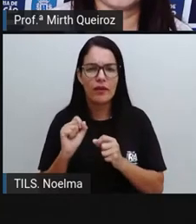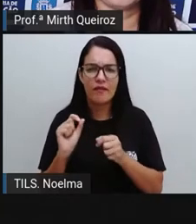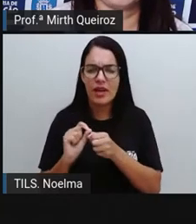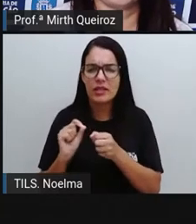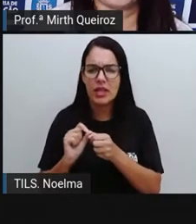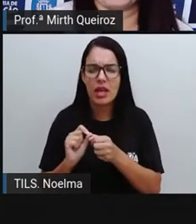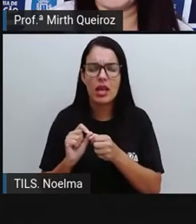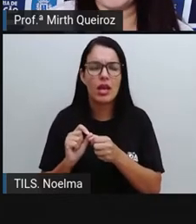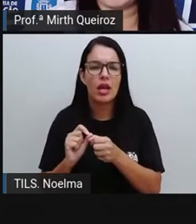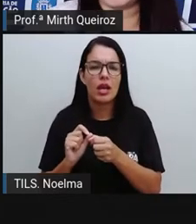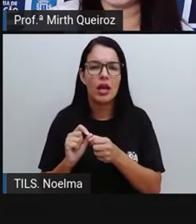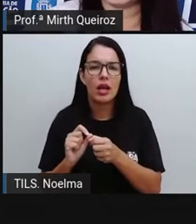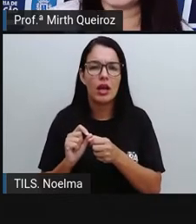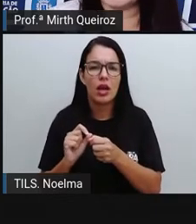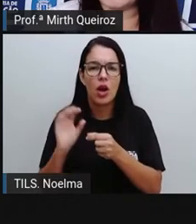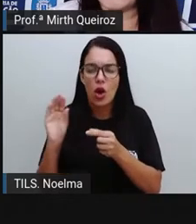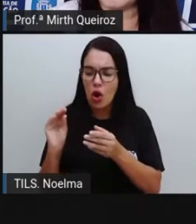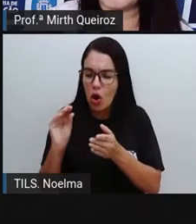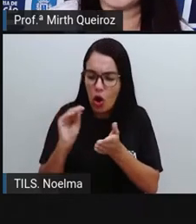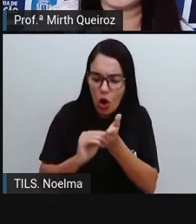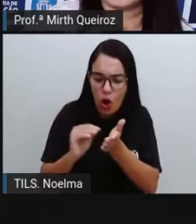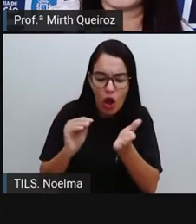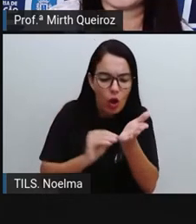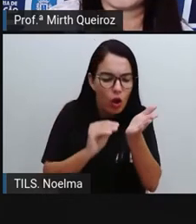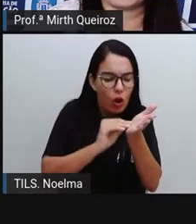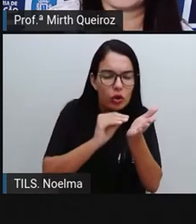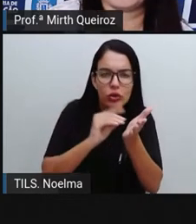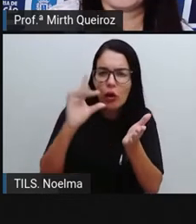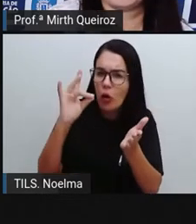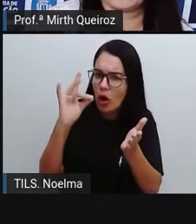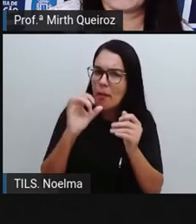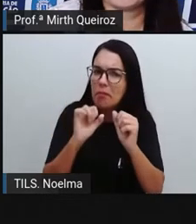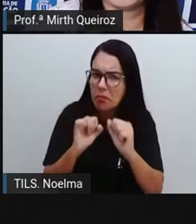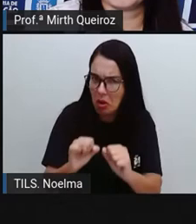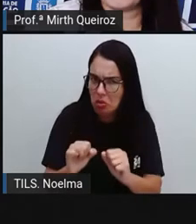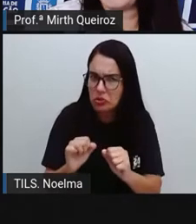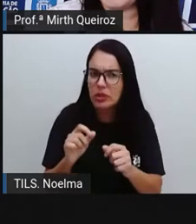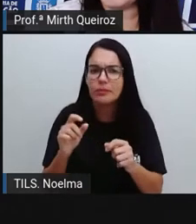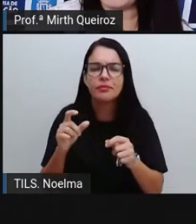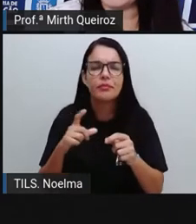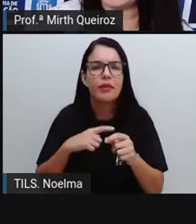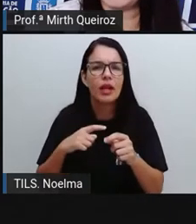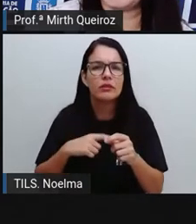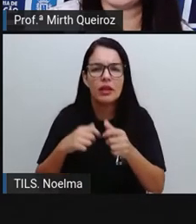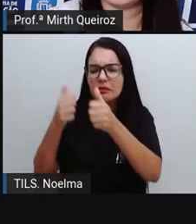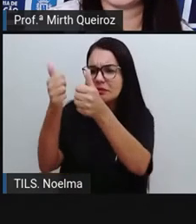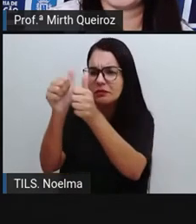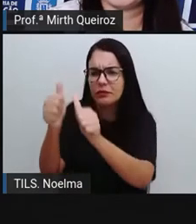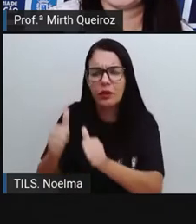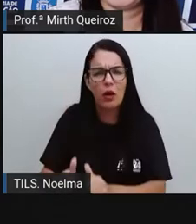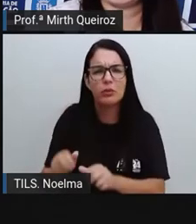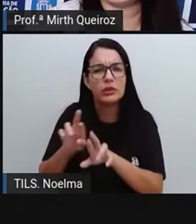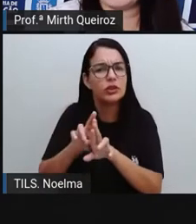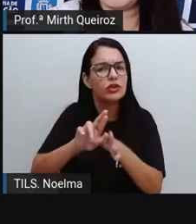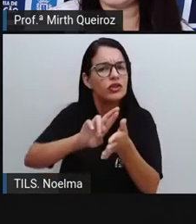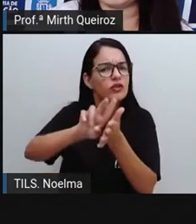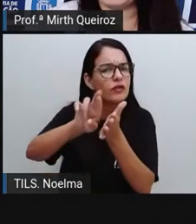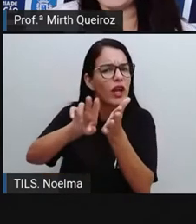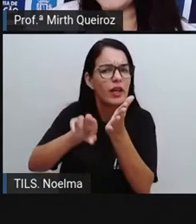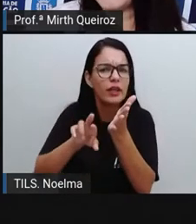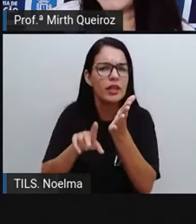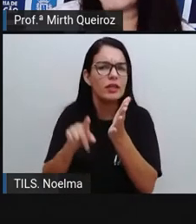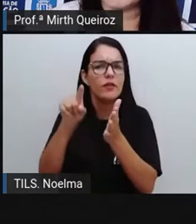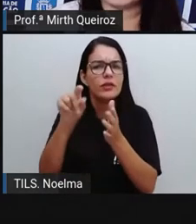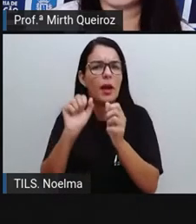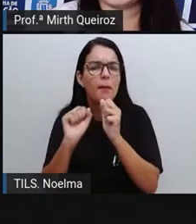formado, né, pela colocação de tecelas, né, que são utilizados ali formas geométricas, alguns polígonos, né, regulares que